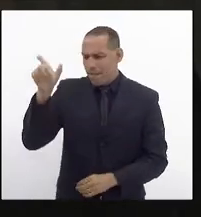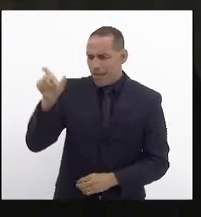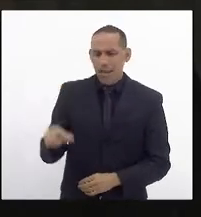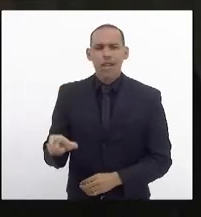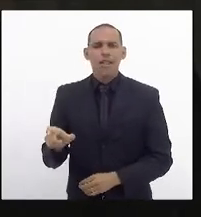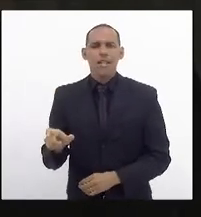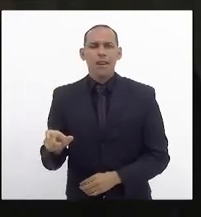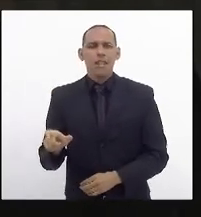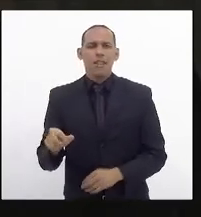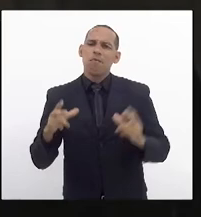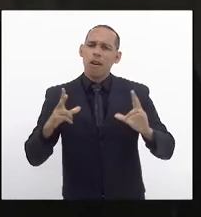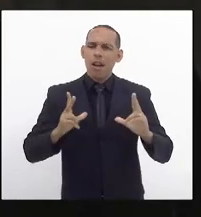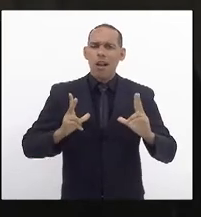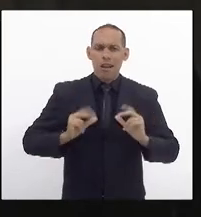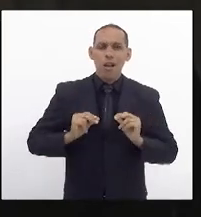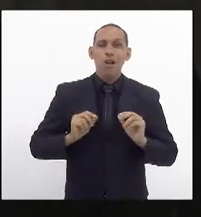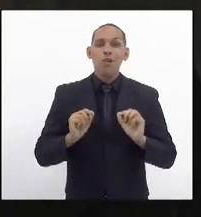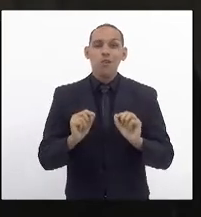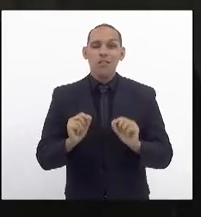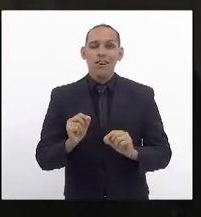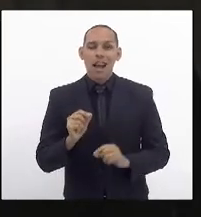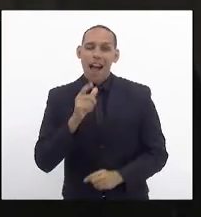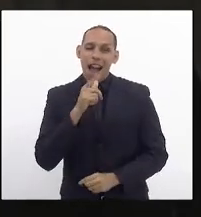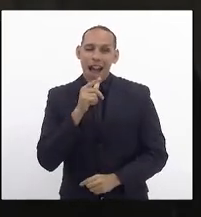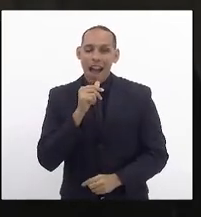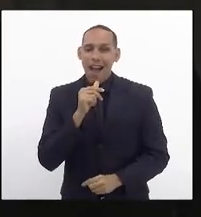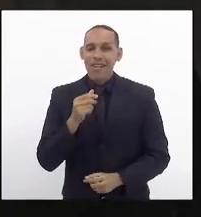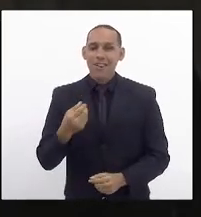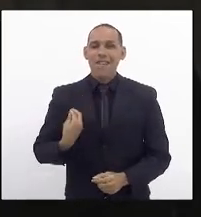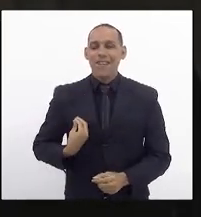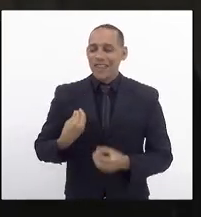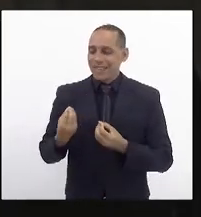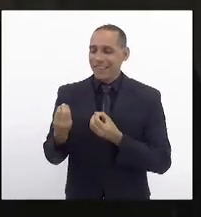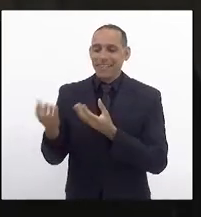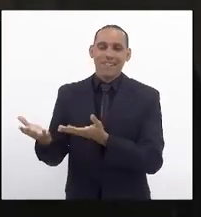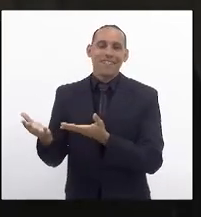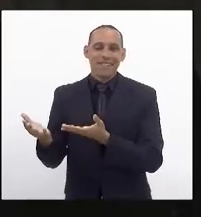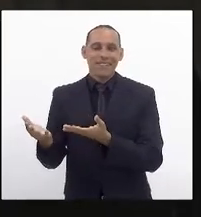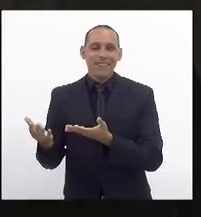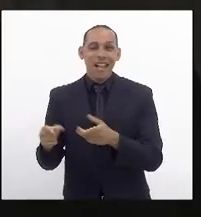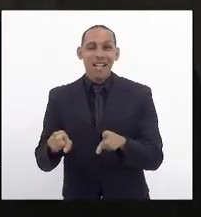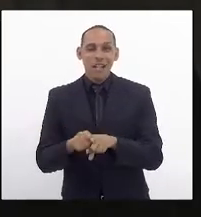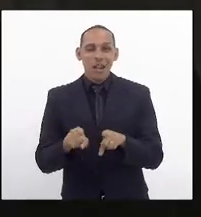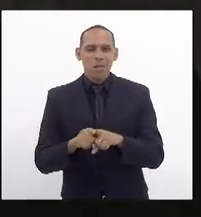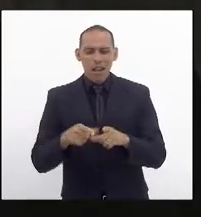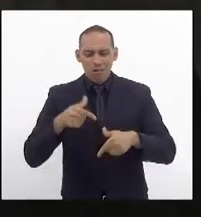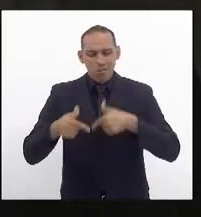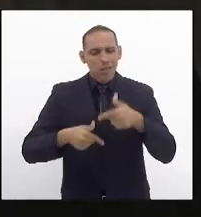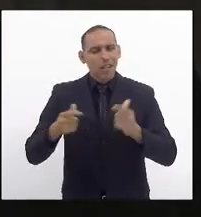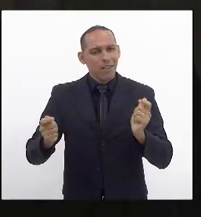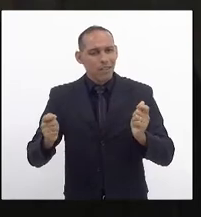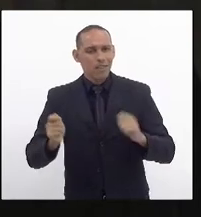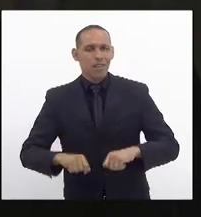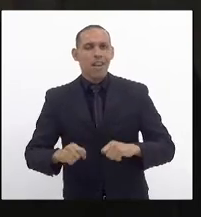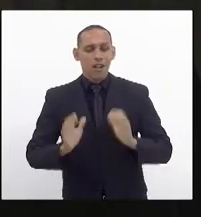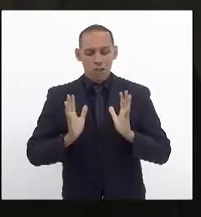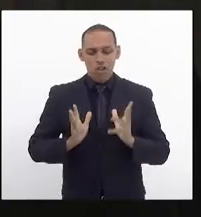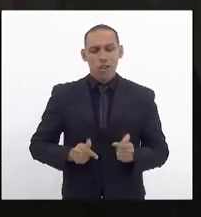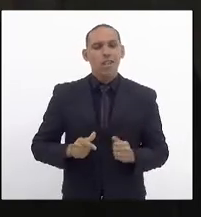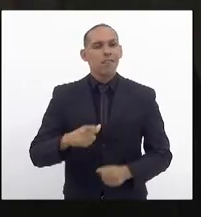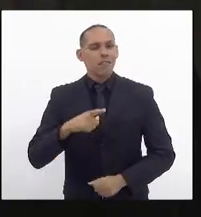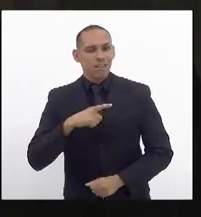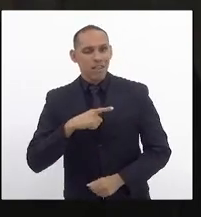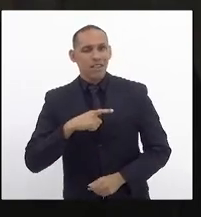merece e o recurso que da vida o recurso que lhe dá condição de trabalhar condições de higiene